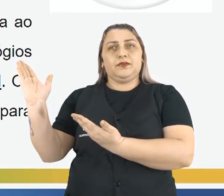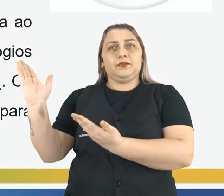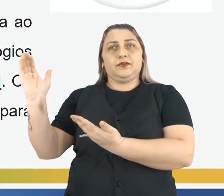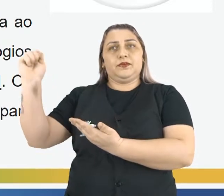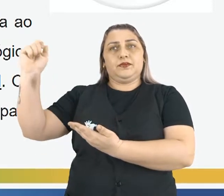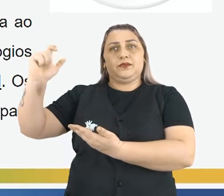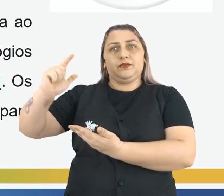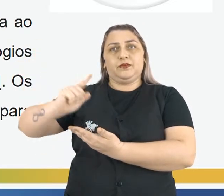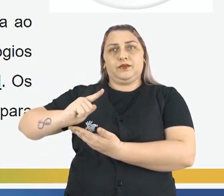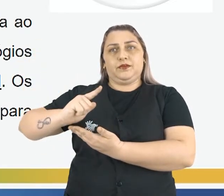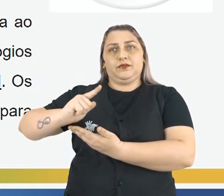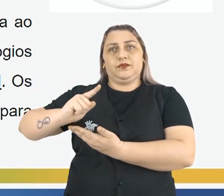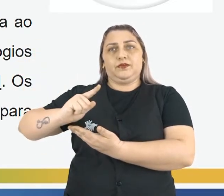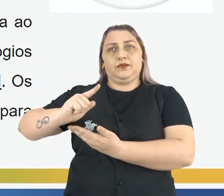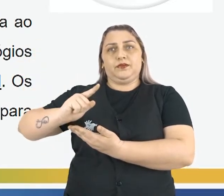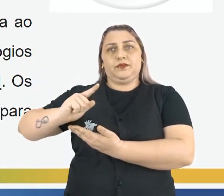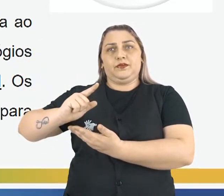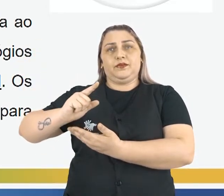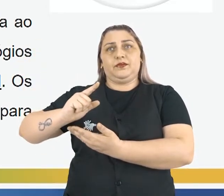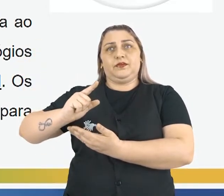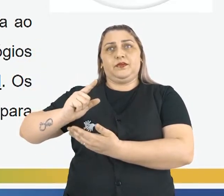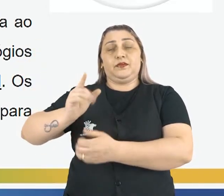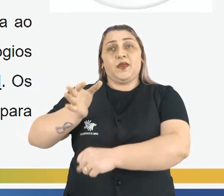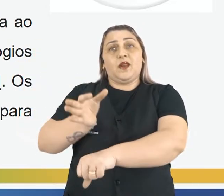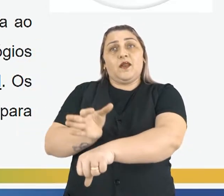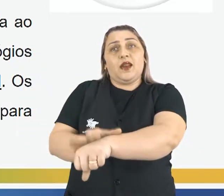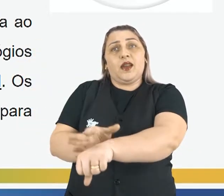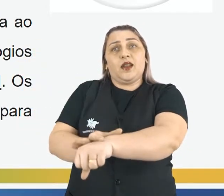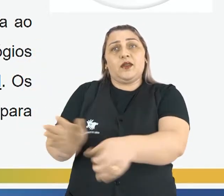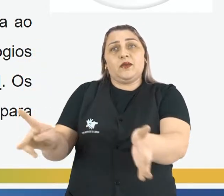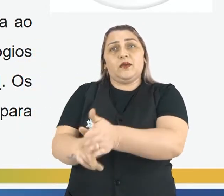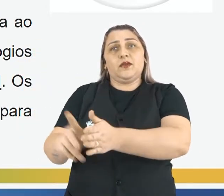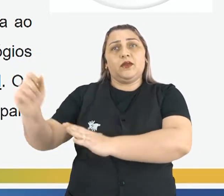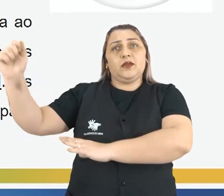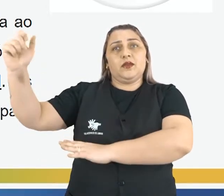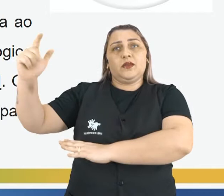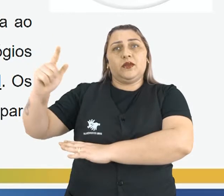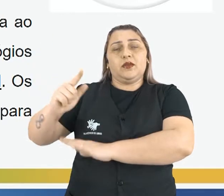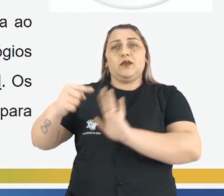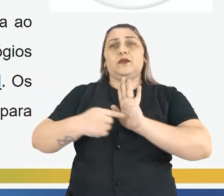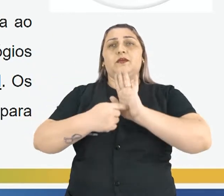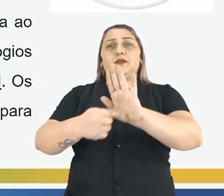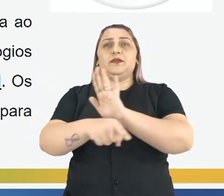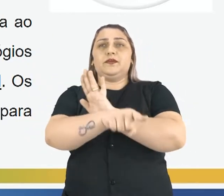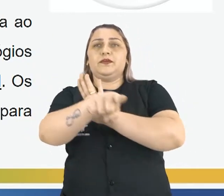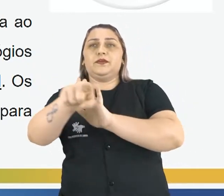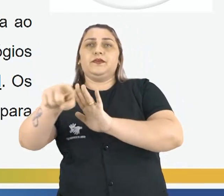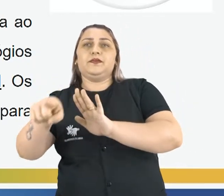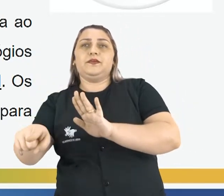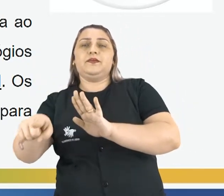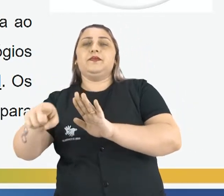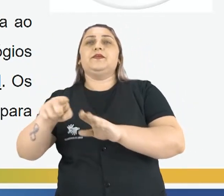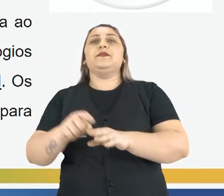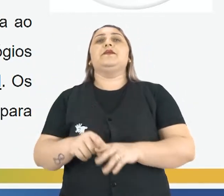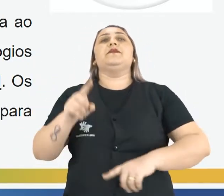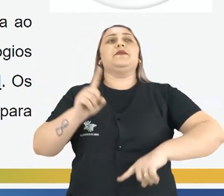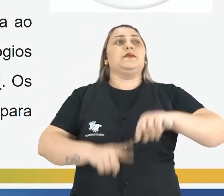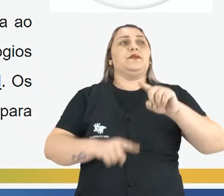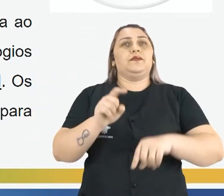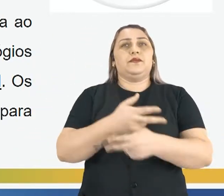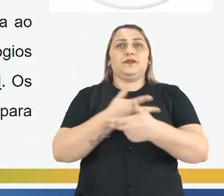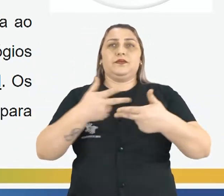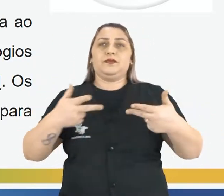Sol e um relógio de Sol. Eu vou aqui mostrar para vocês um objeto